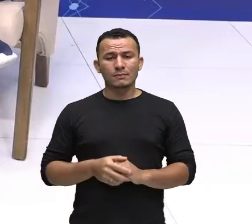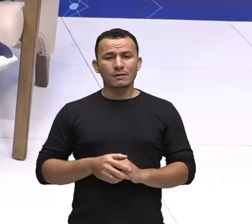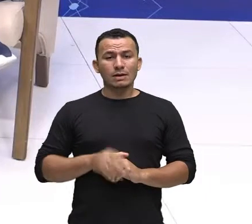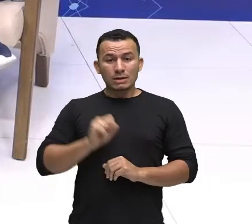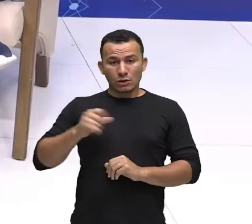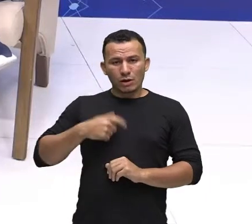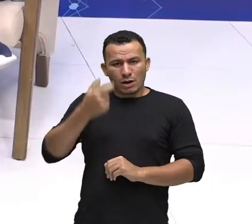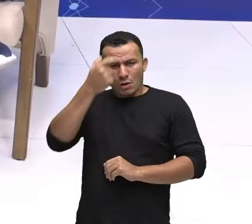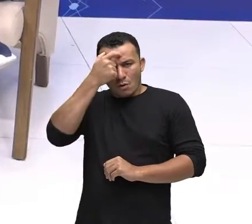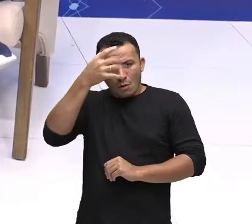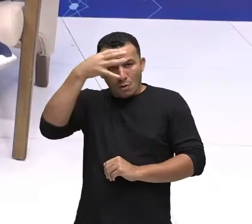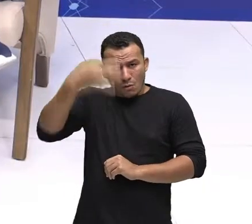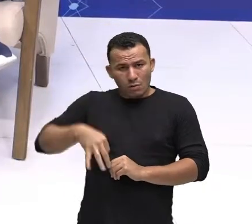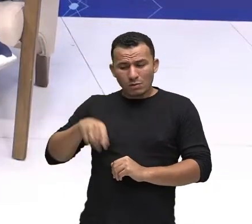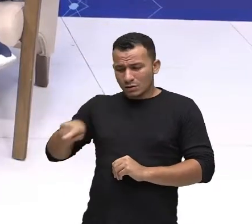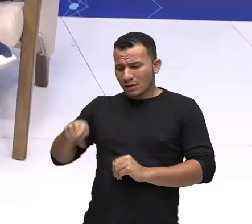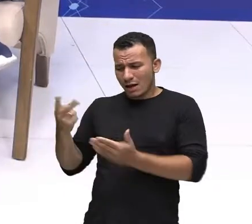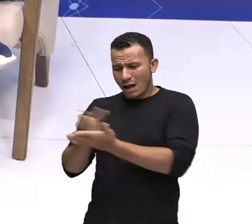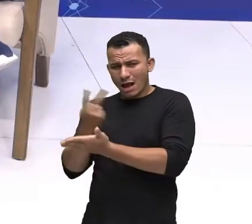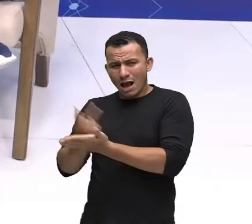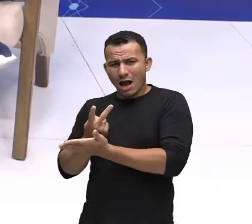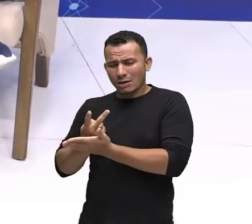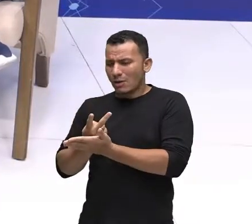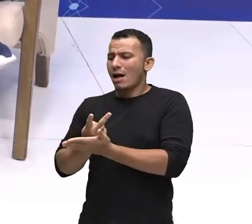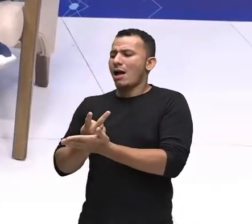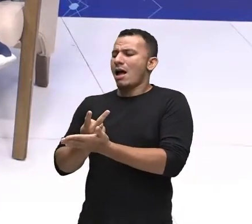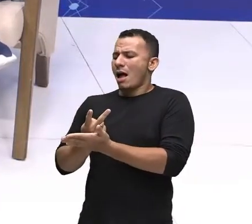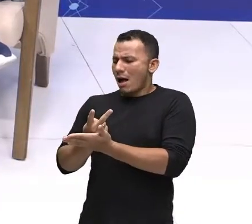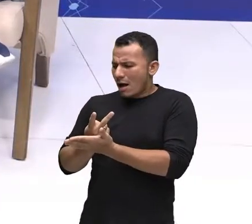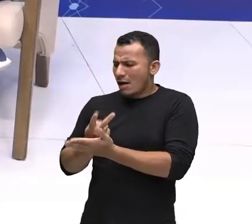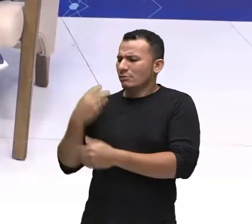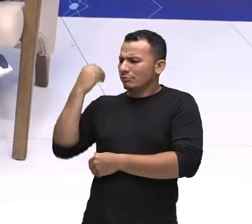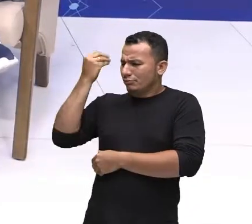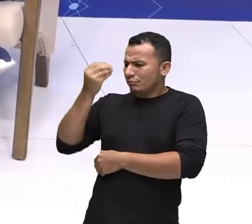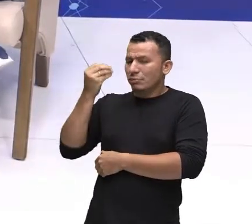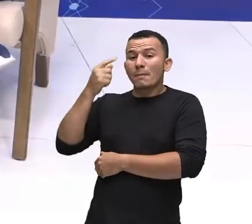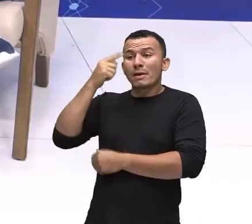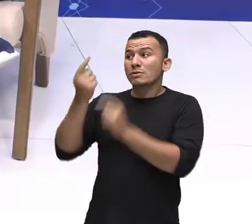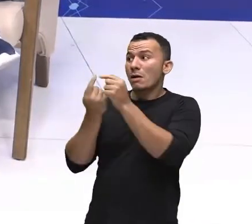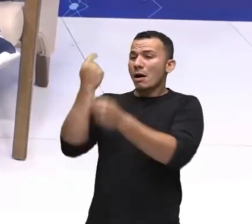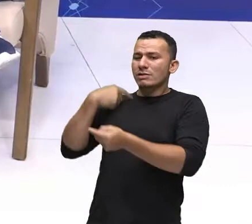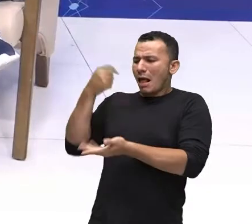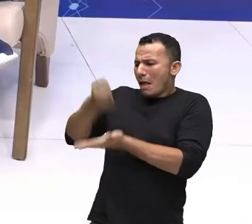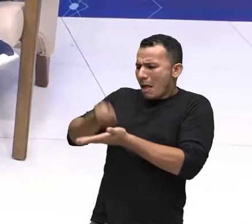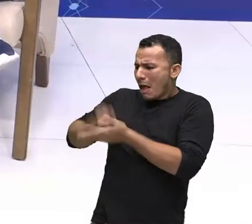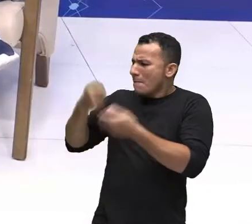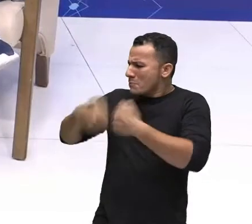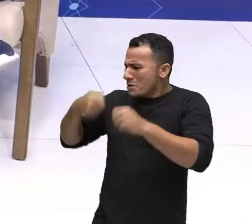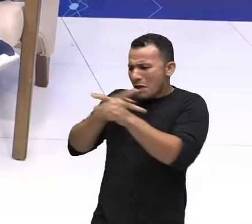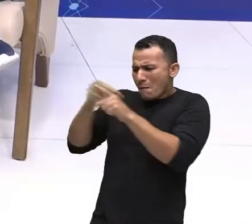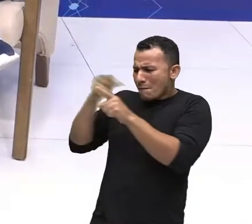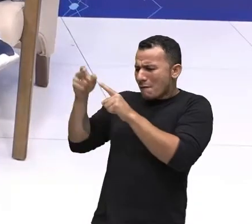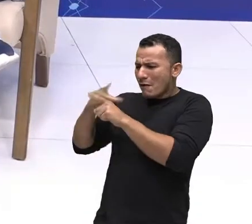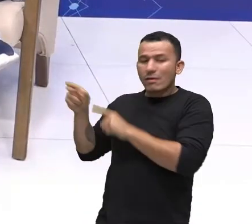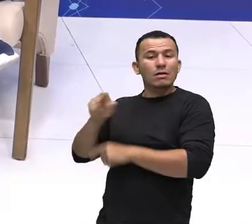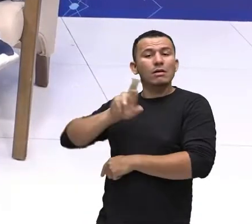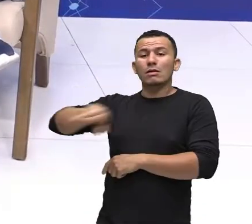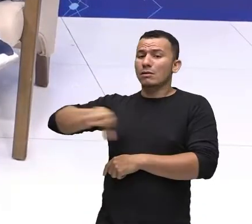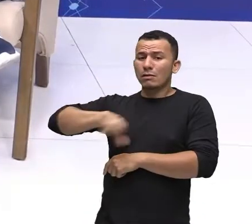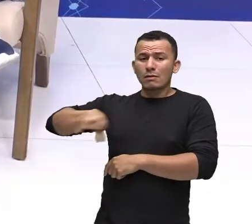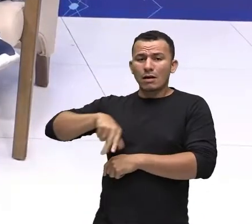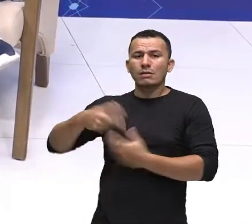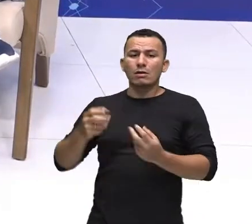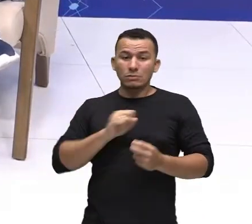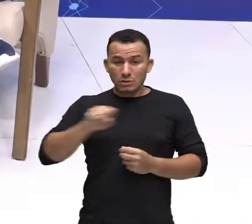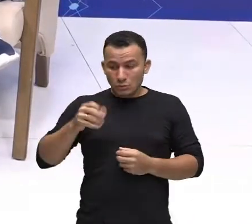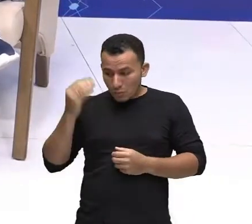é um processo natural e eu não via dessa forma, via como uma exigência de vencer, né, então meus valores